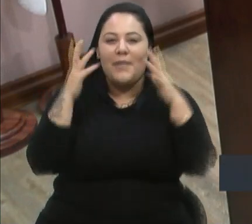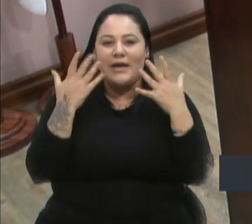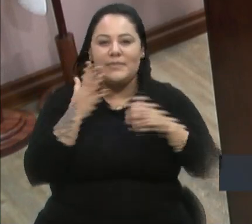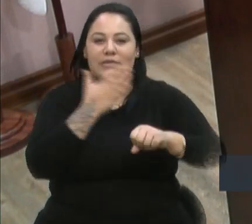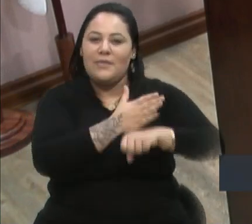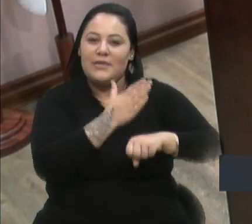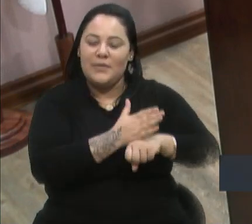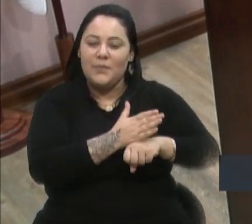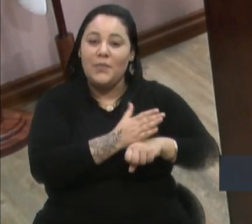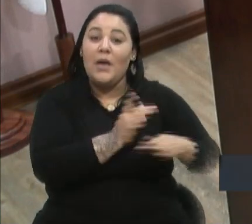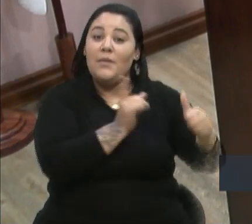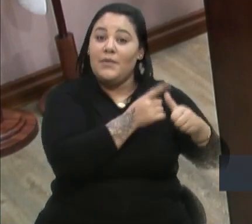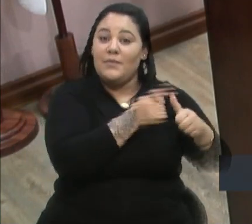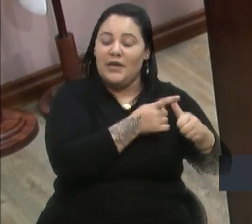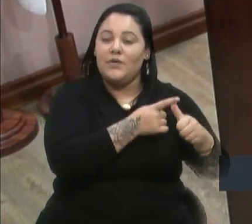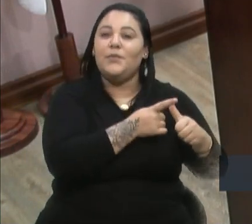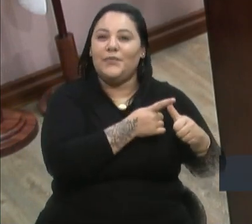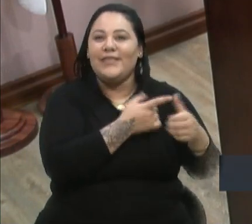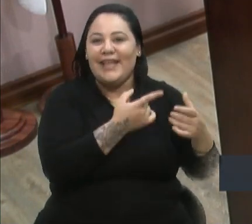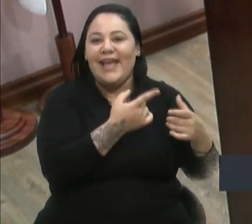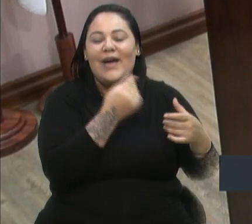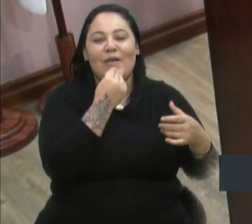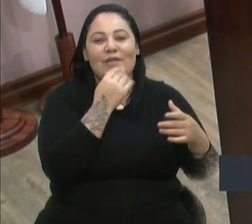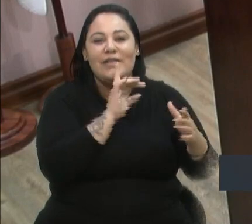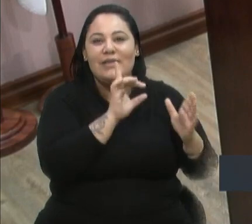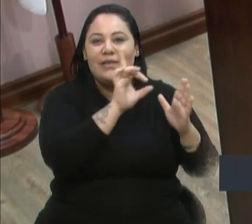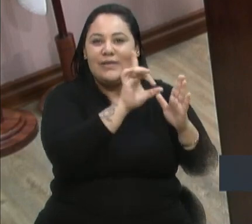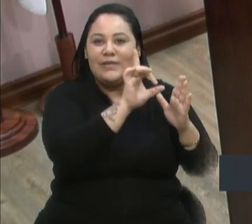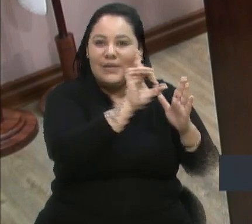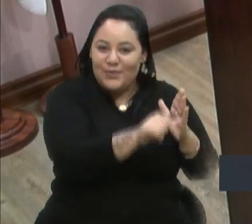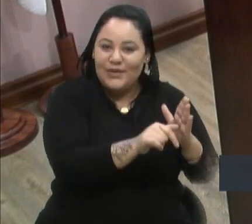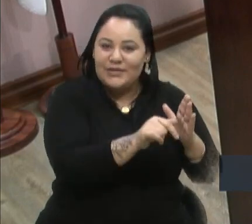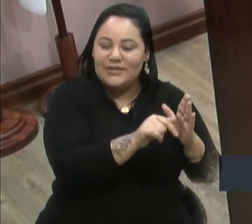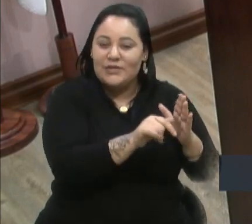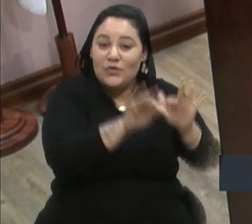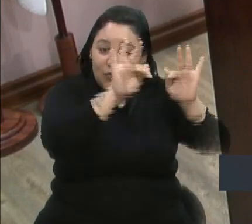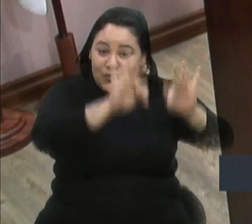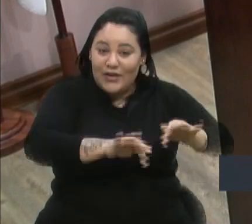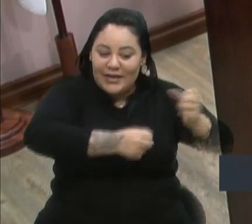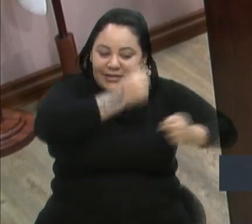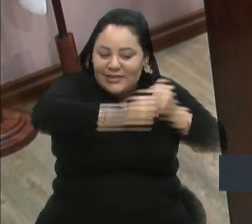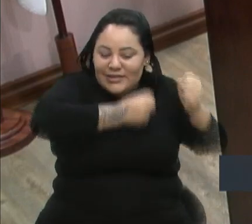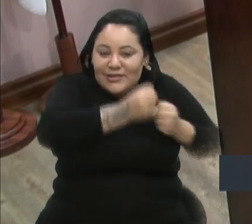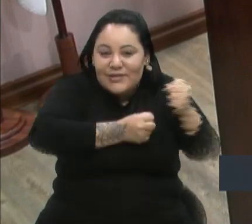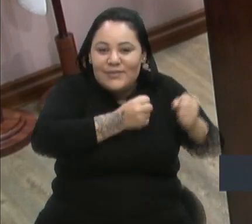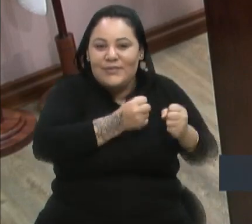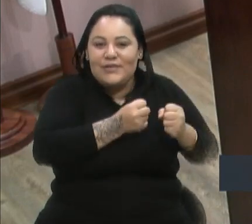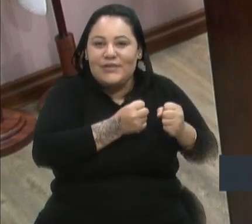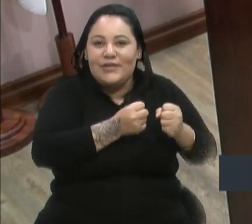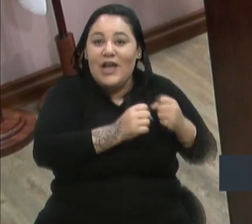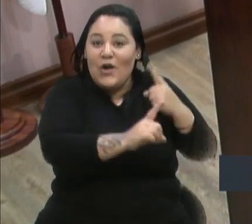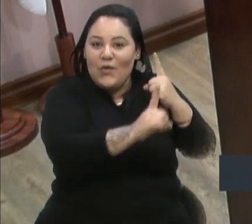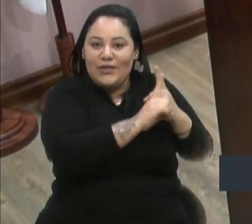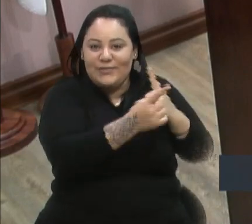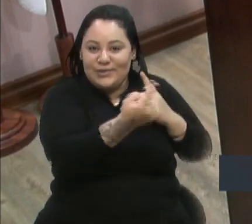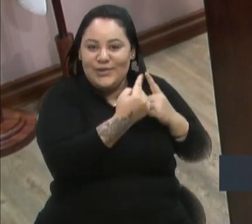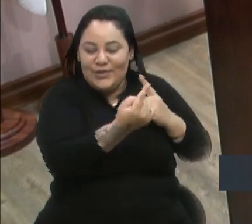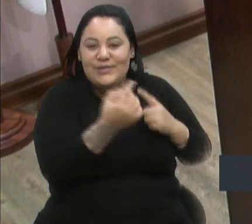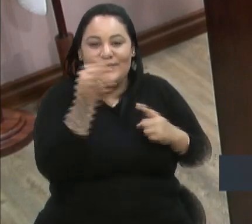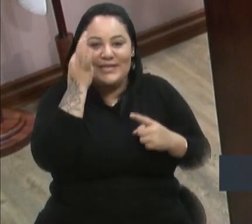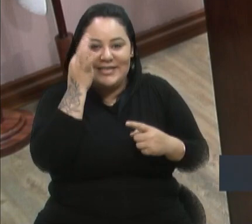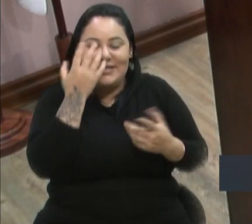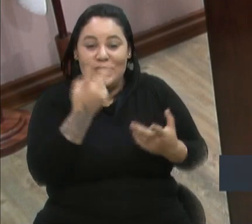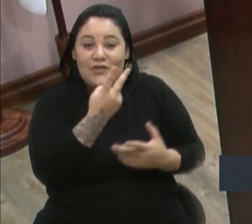participação. Primeiro, nós nos encontramos, né, depois da maratona e da meia maratona. Depois dos 21 quilômetros, nós